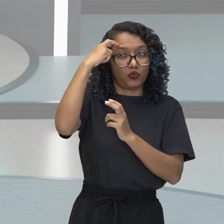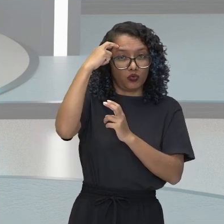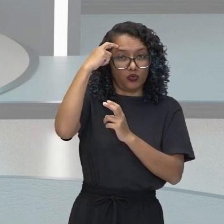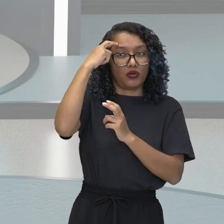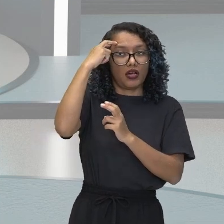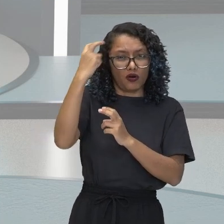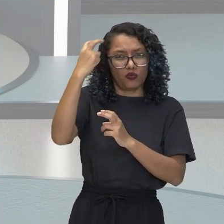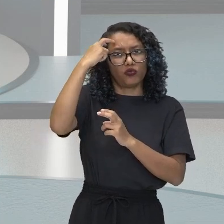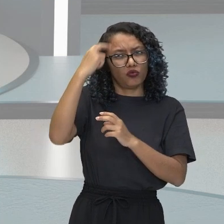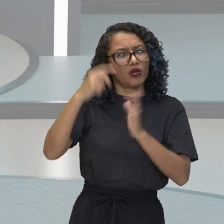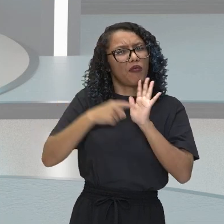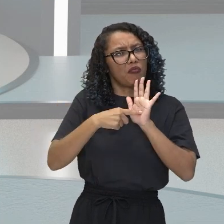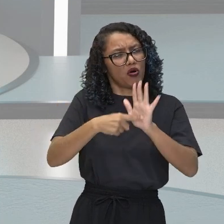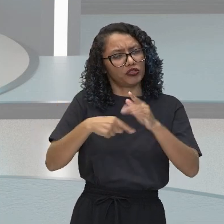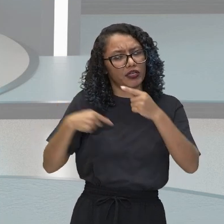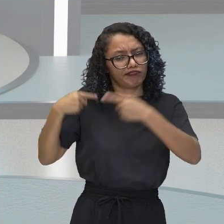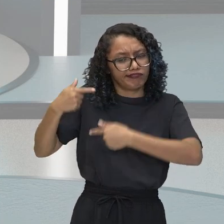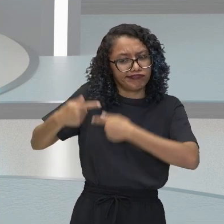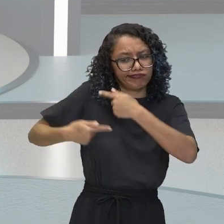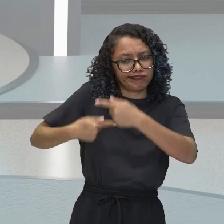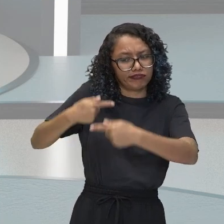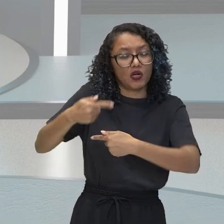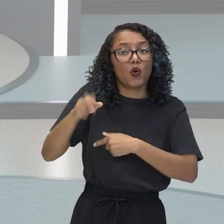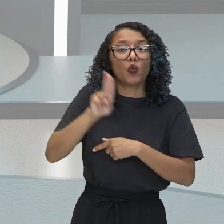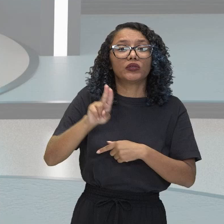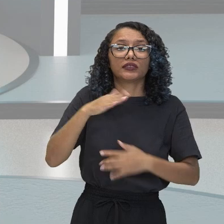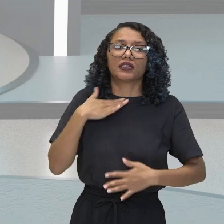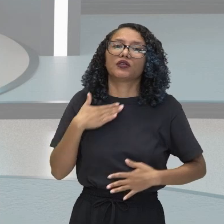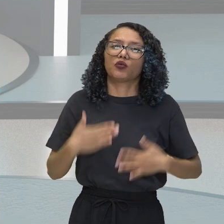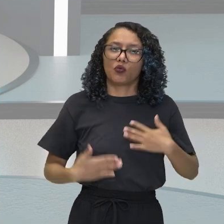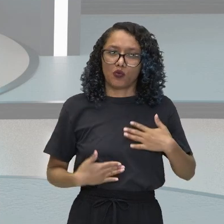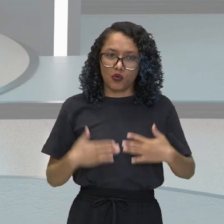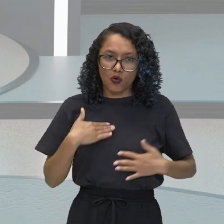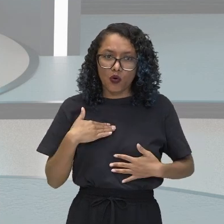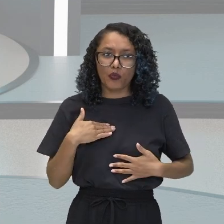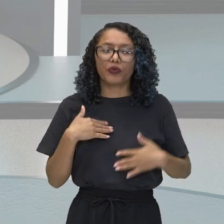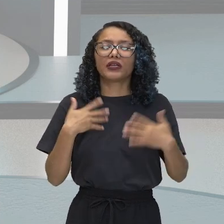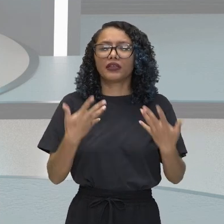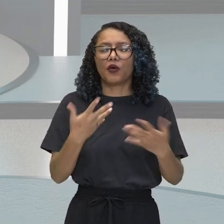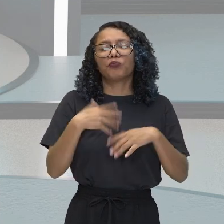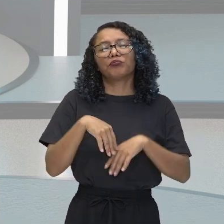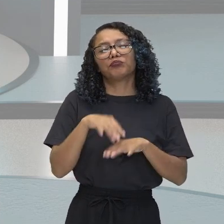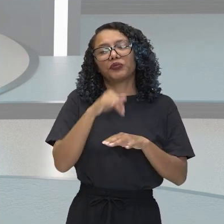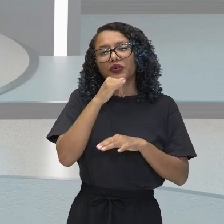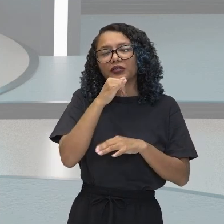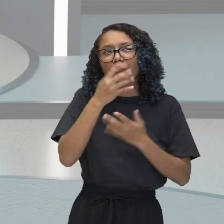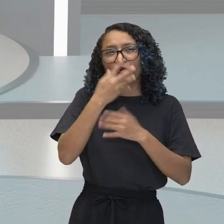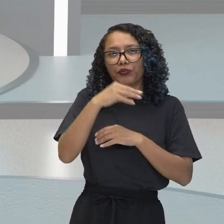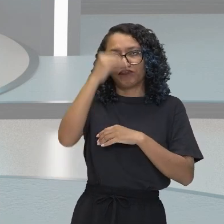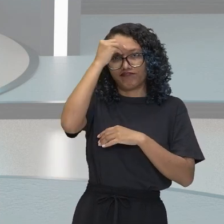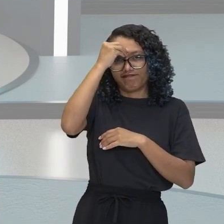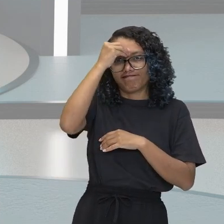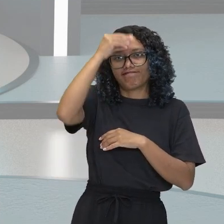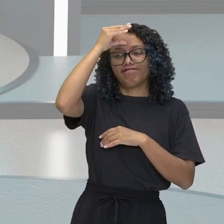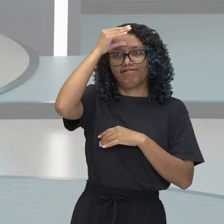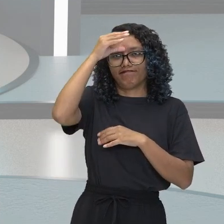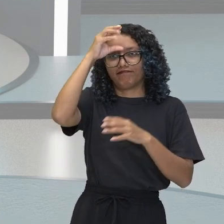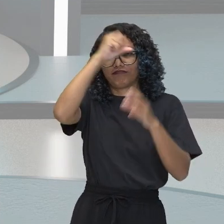Avançando, vamos ver que, assim, ao se adquirir um saber, o corpo também exerce